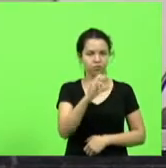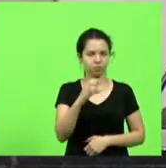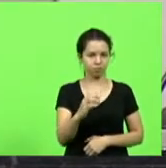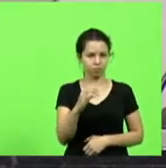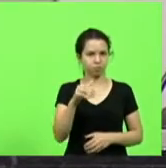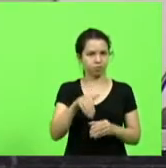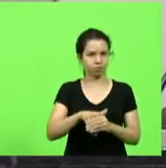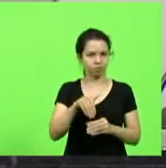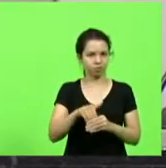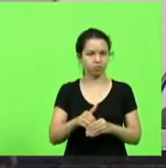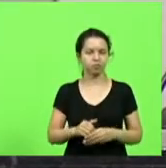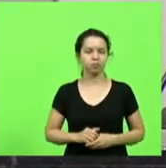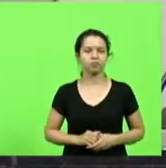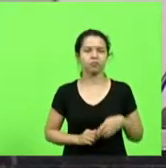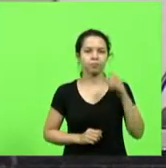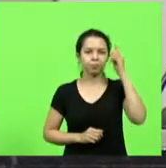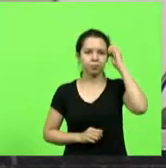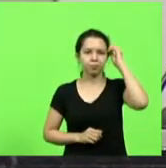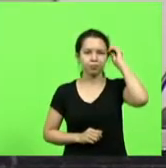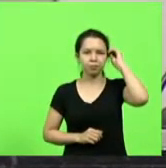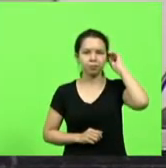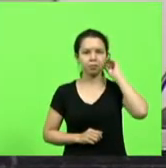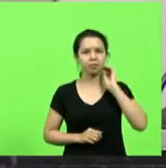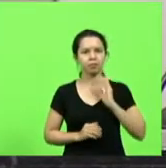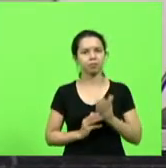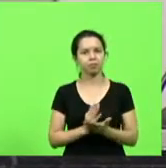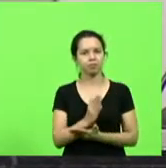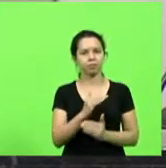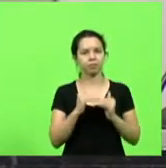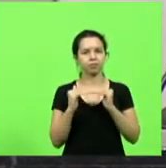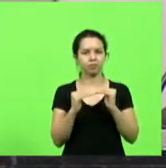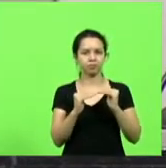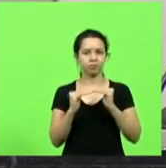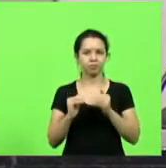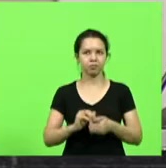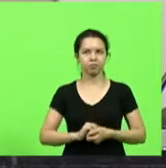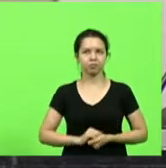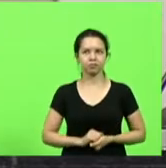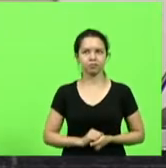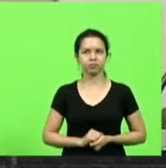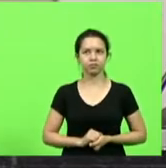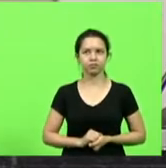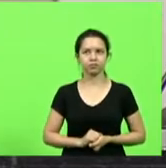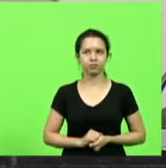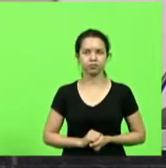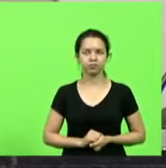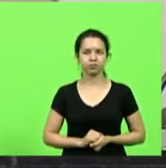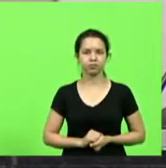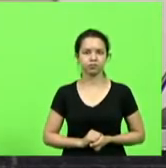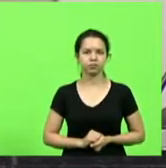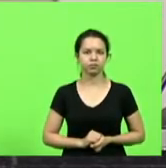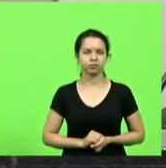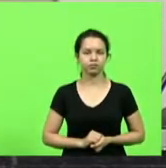aprovam, permaneçam como se encontra. Aprovado por unanimidade.